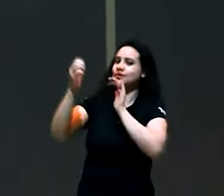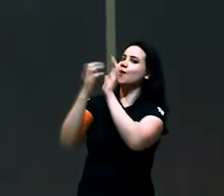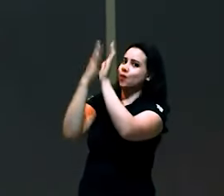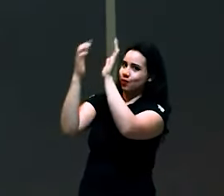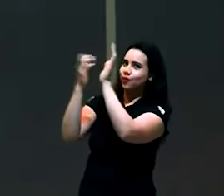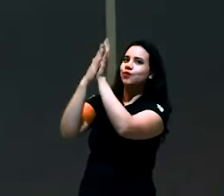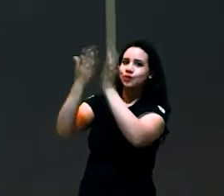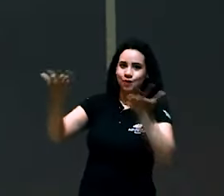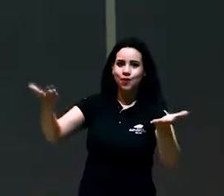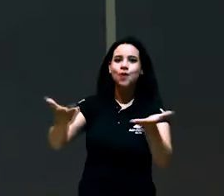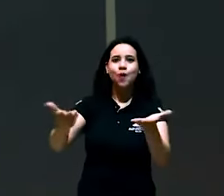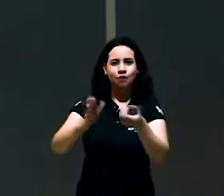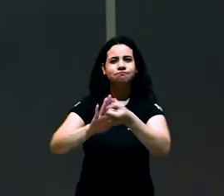noite.